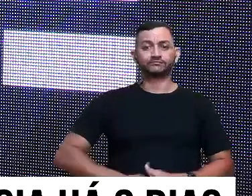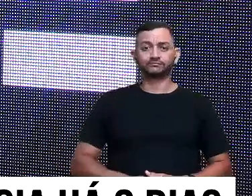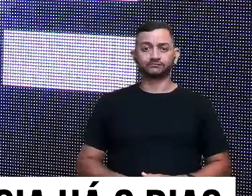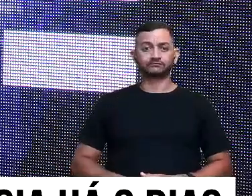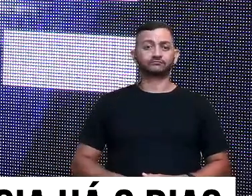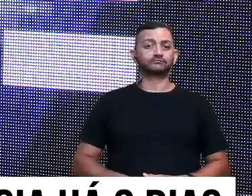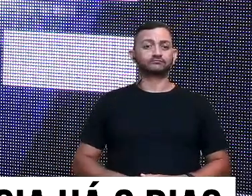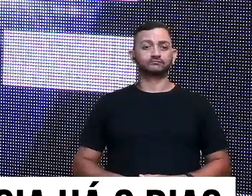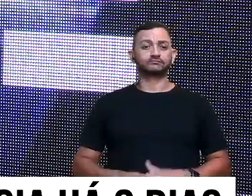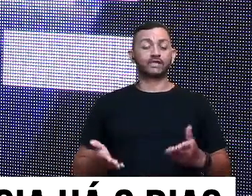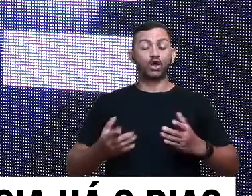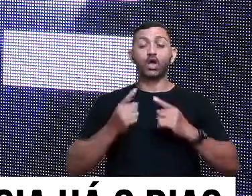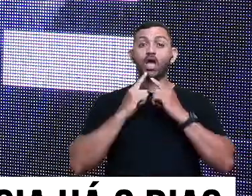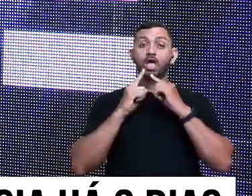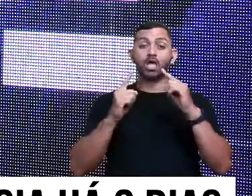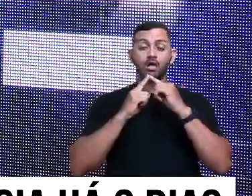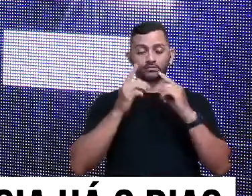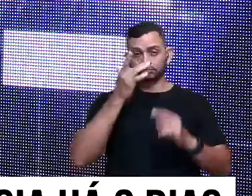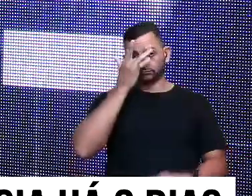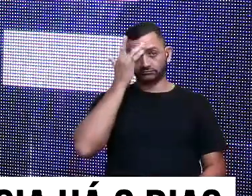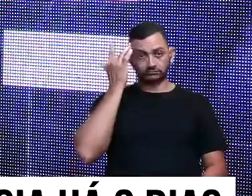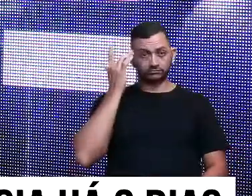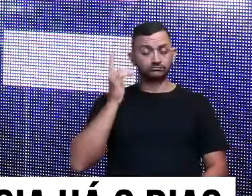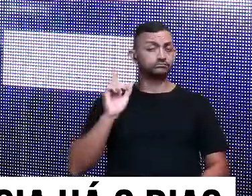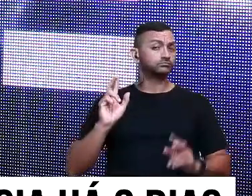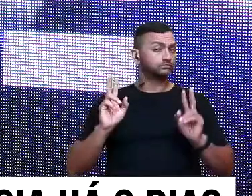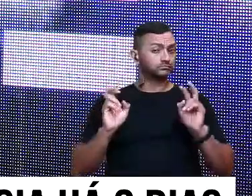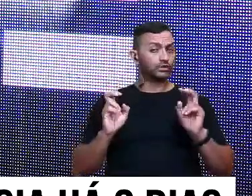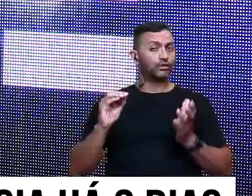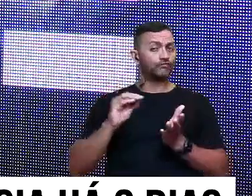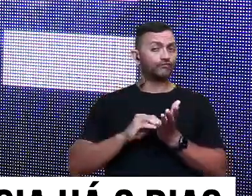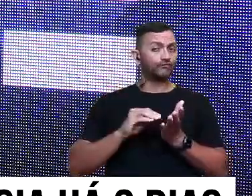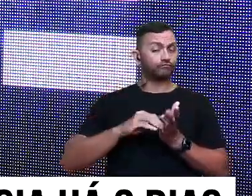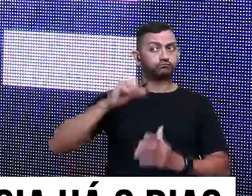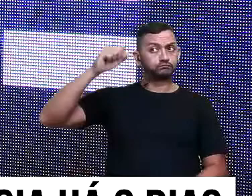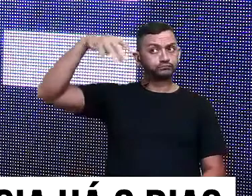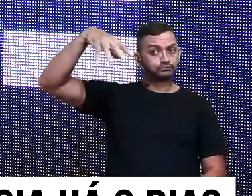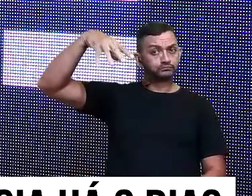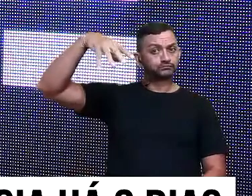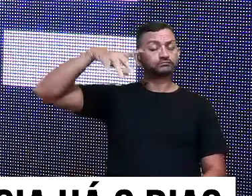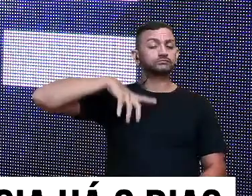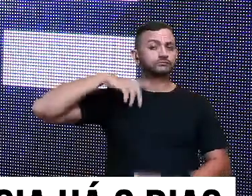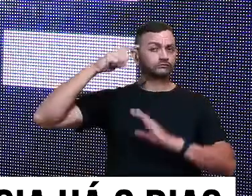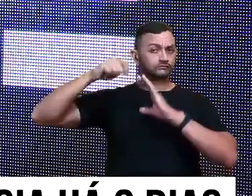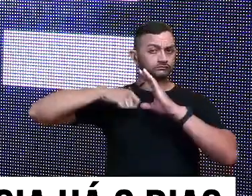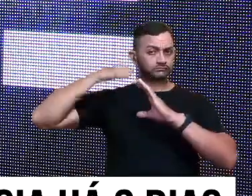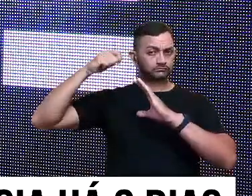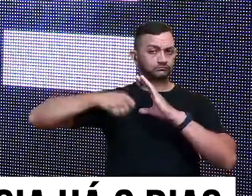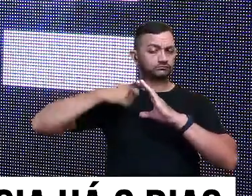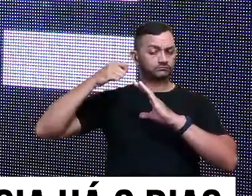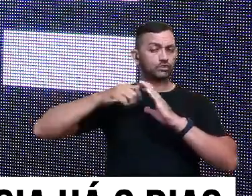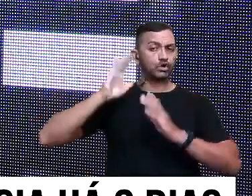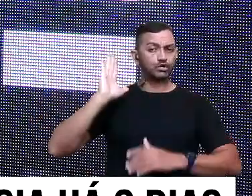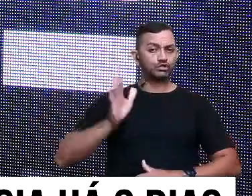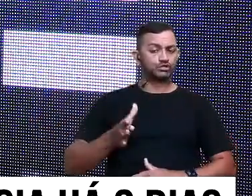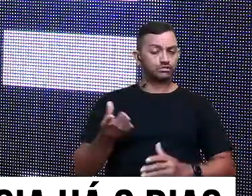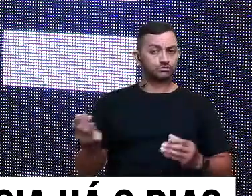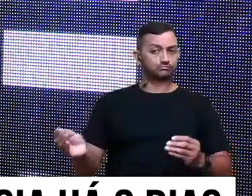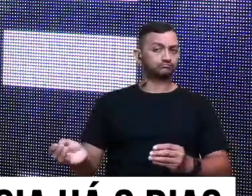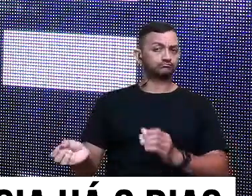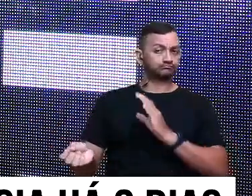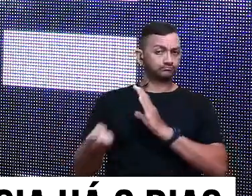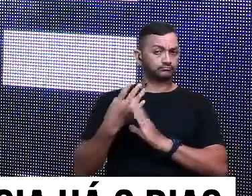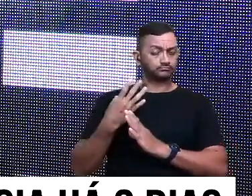Rita. A gente vai colocar agora a reclamação da pessoa a respeito dessa falta de energia. Ela gravou um vídeo, mandou pra